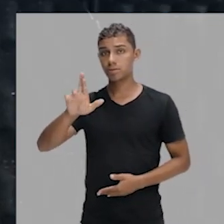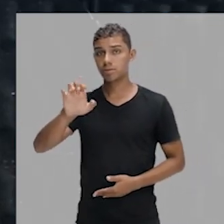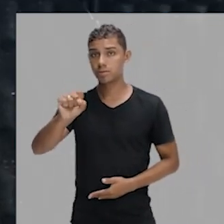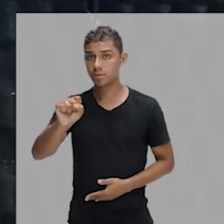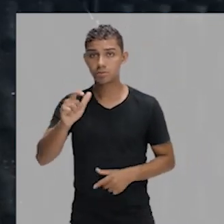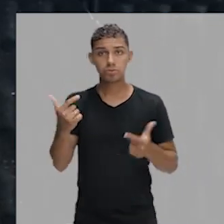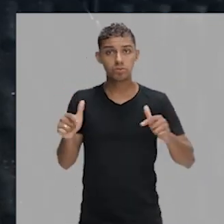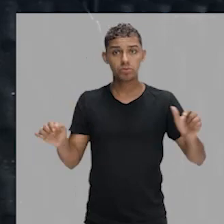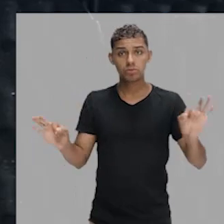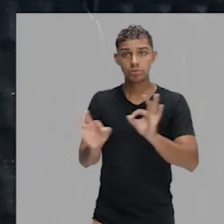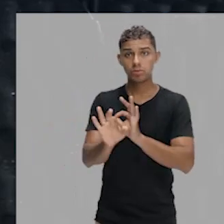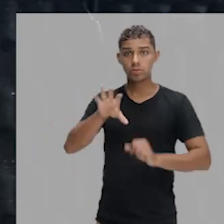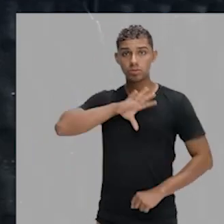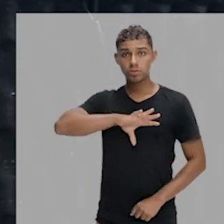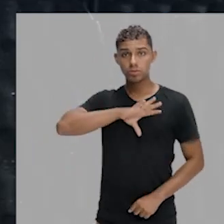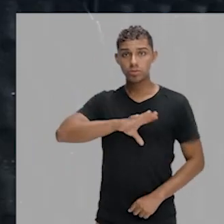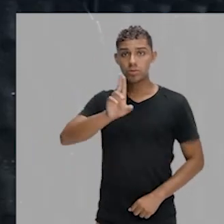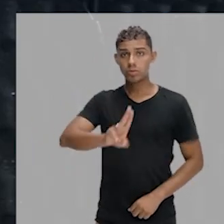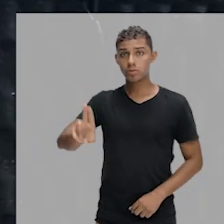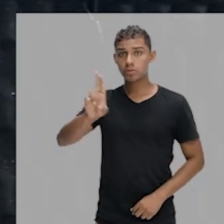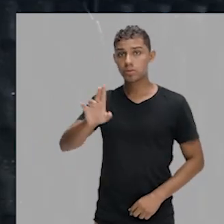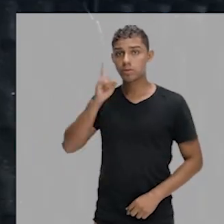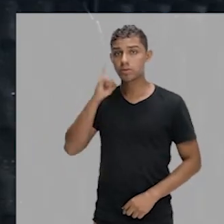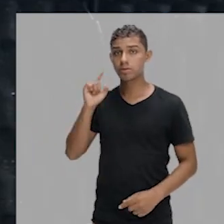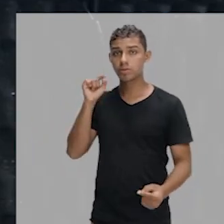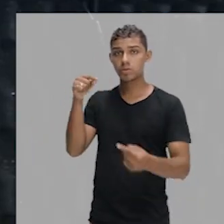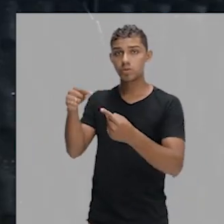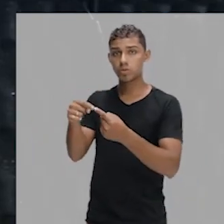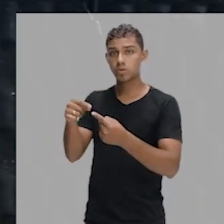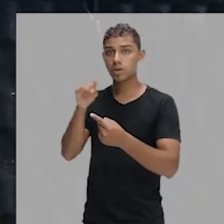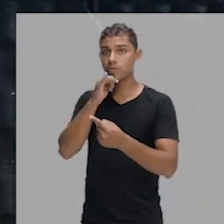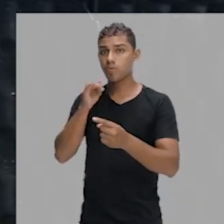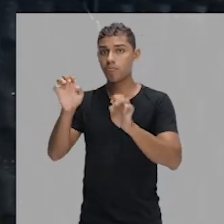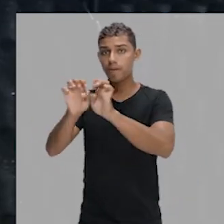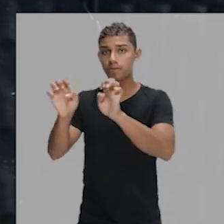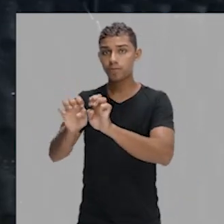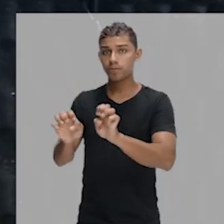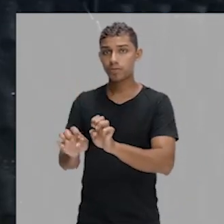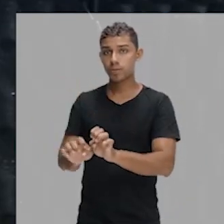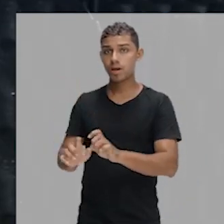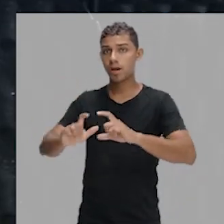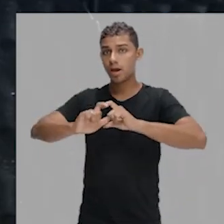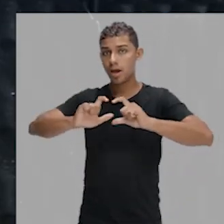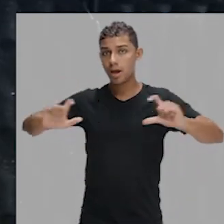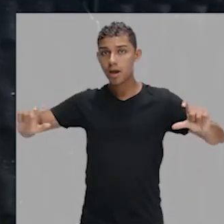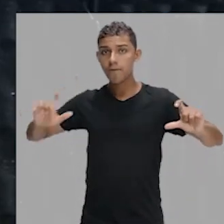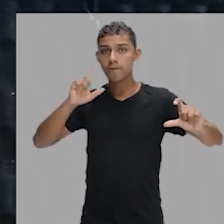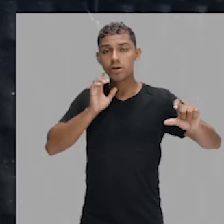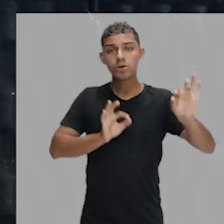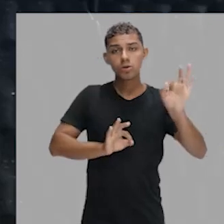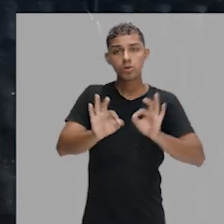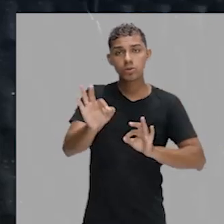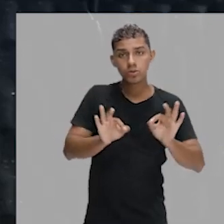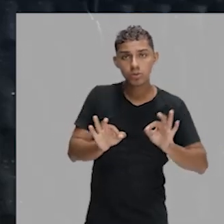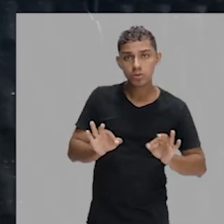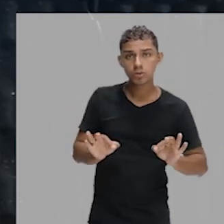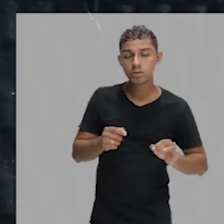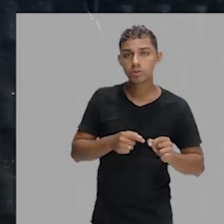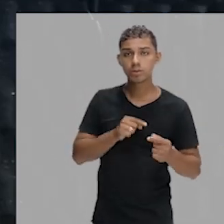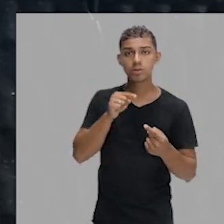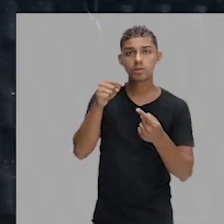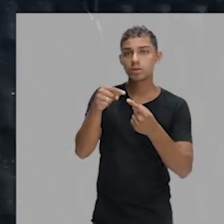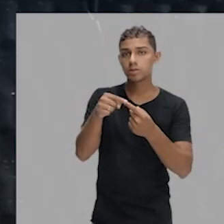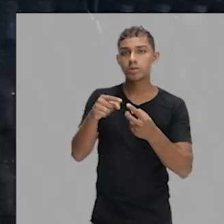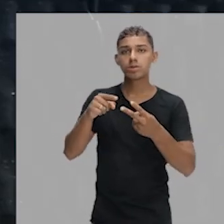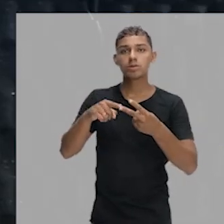eles são usados apenas com o objetivo de estruturar as frases, de organizar as